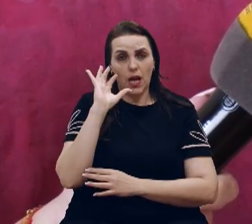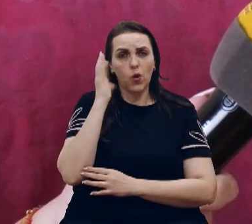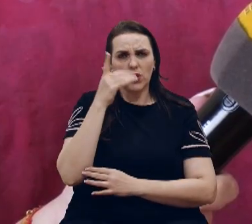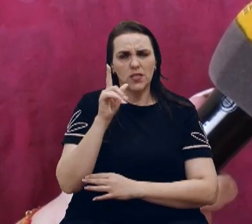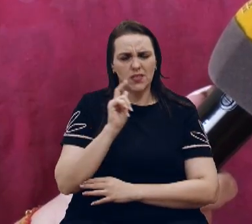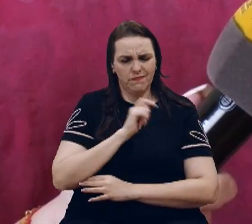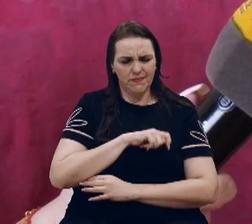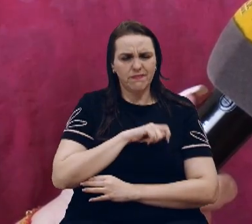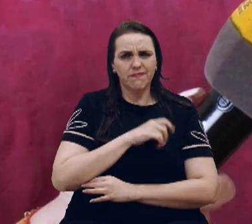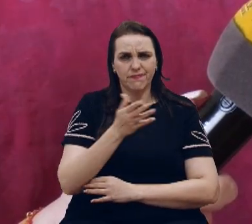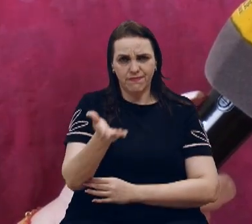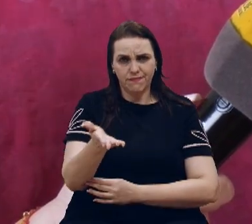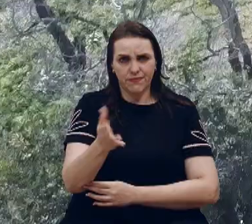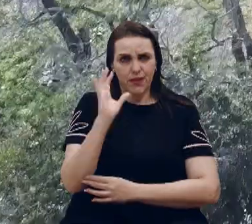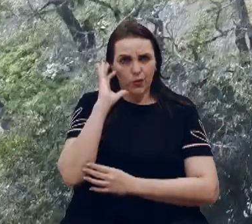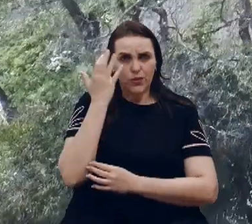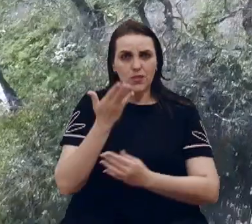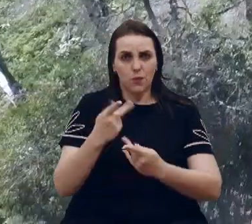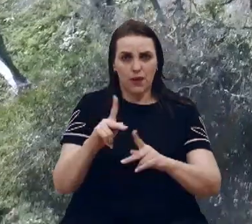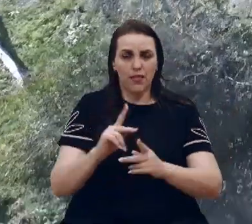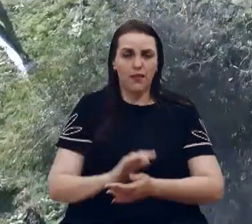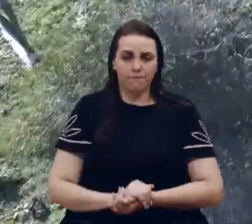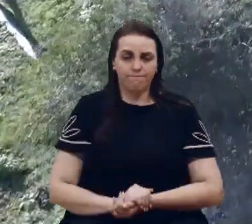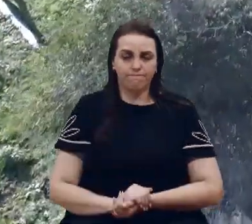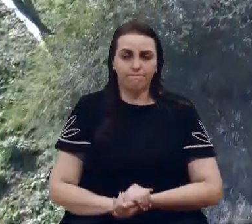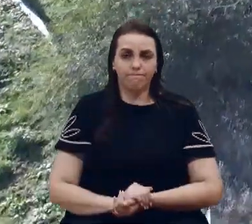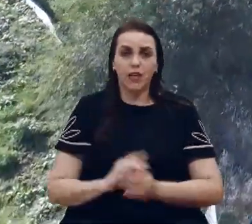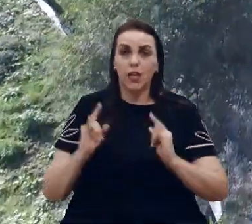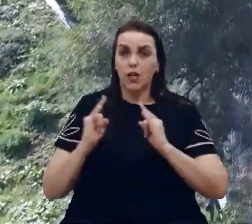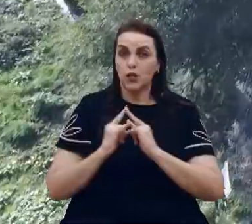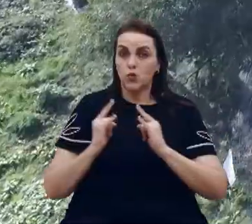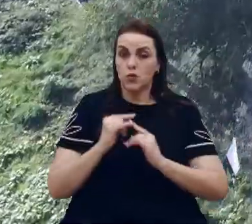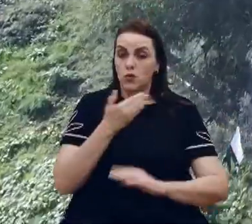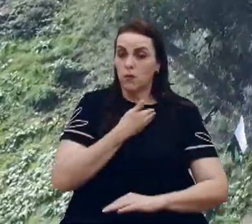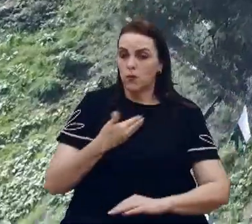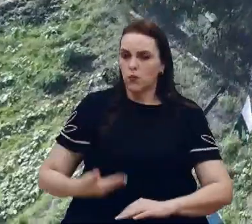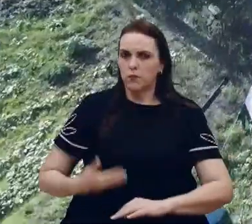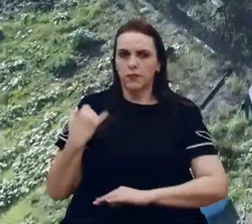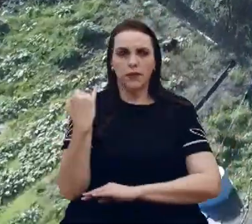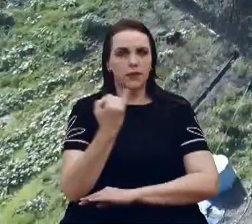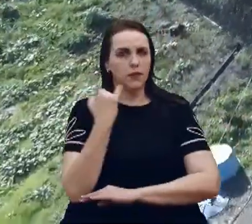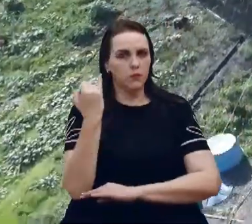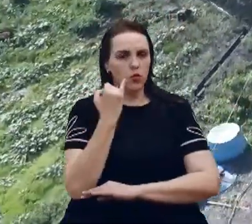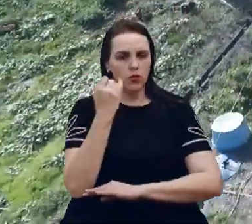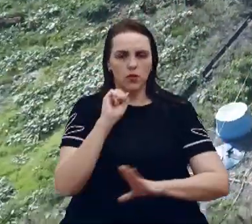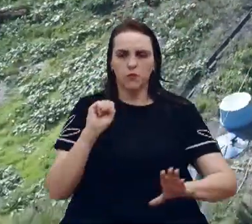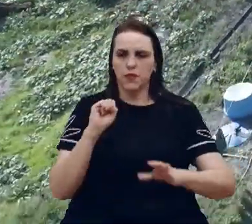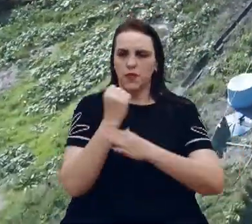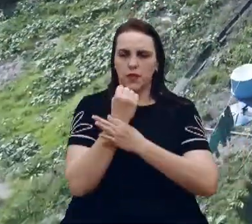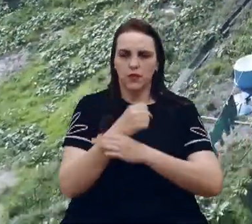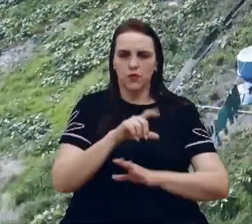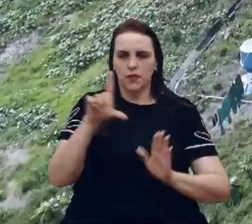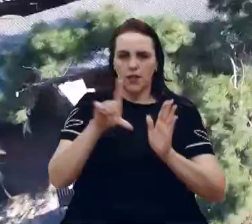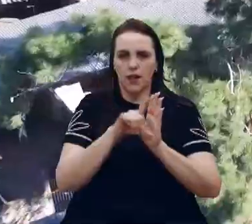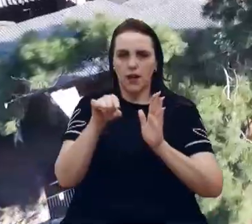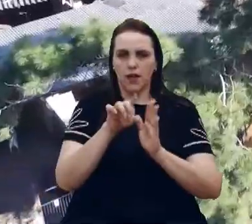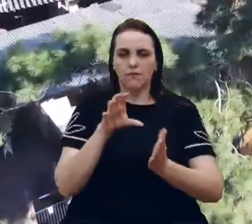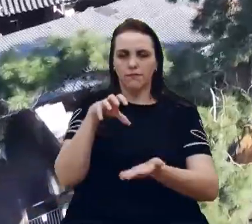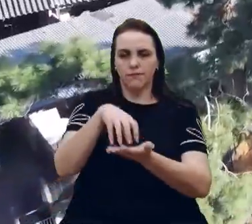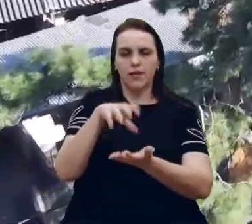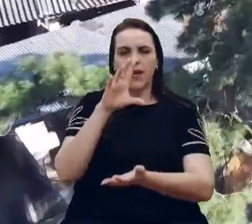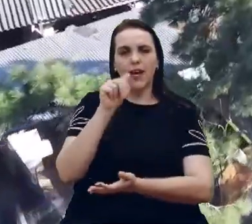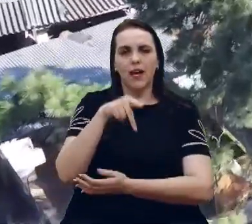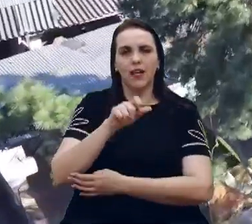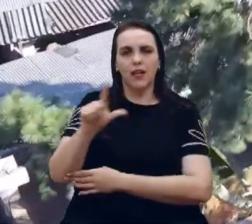como aconteceram com o Brusque, né? Um órgão público muito importante para garantir o cumprimento das leis é o Canil Municipal,